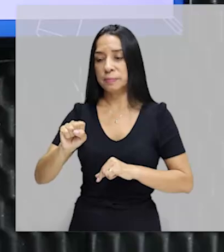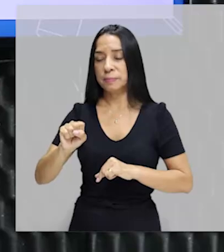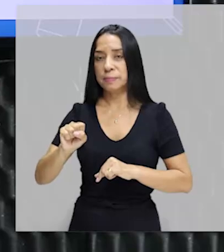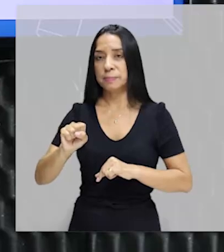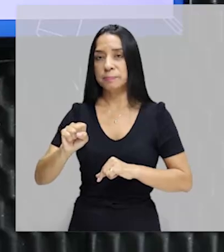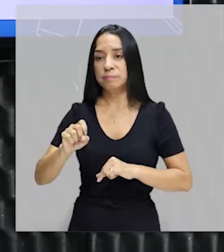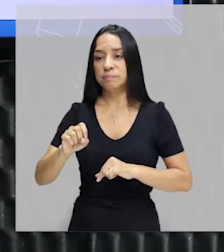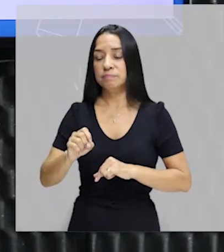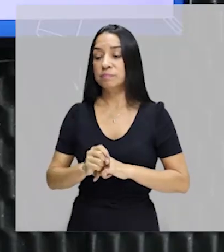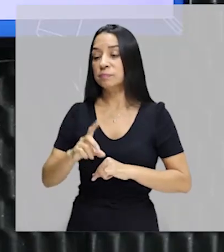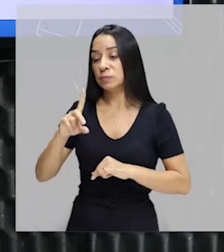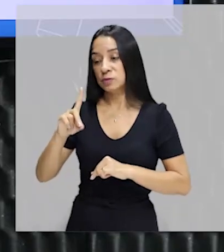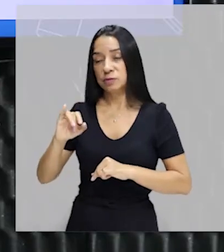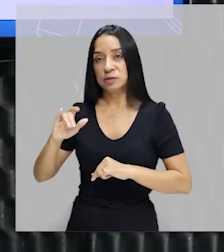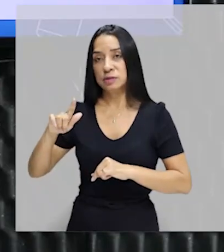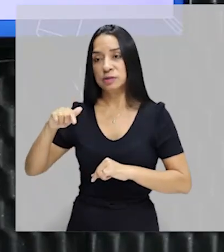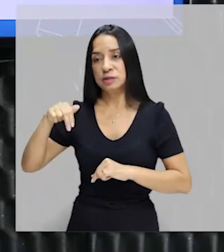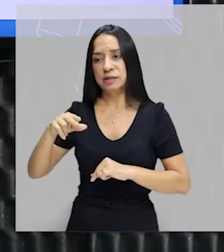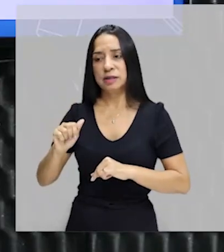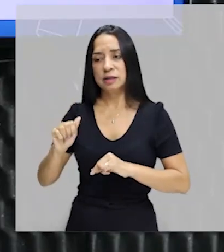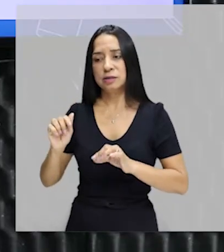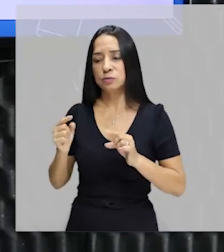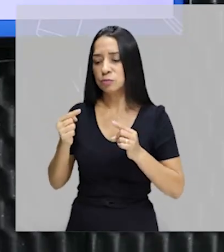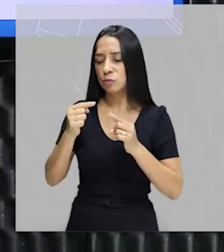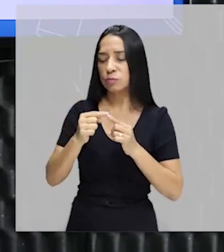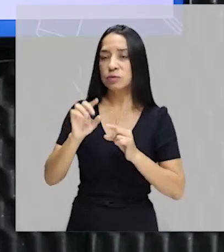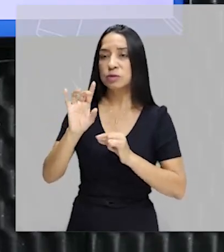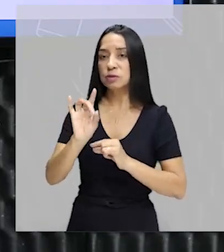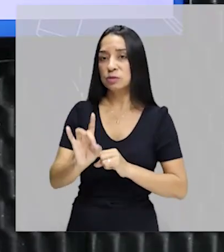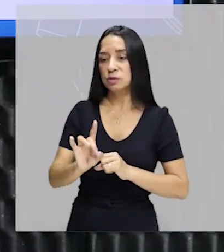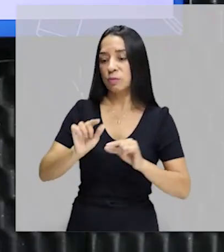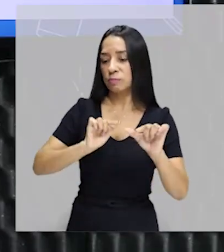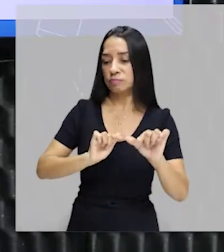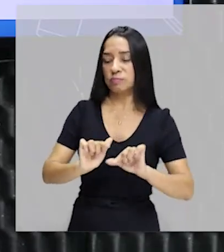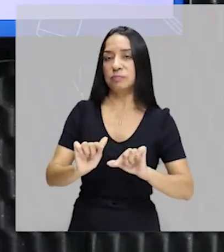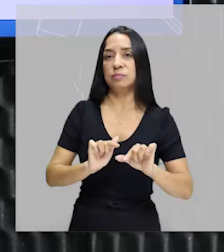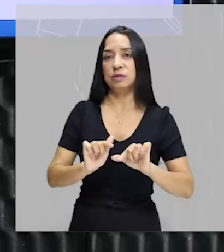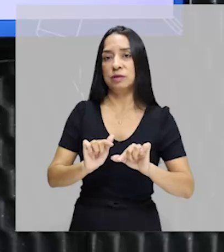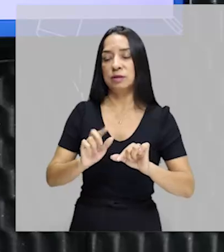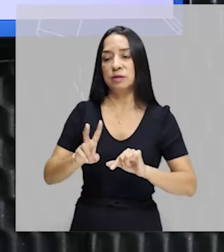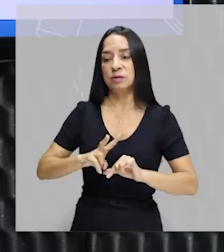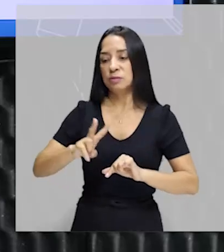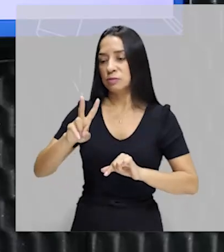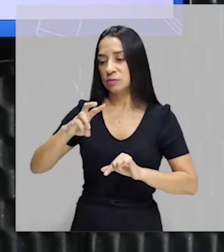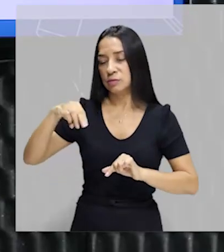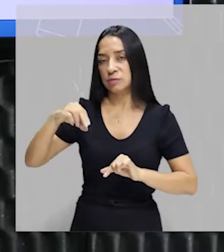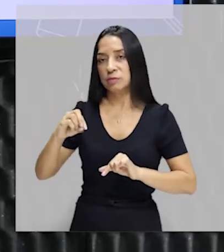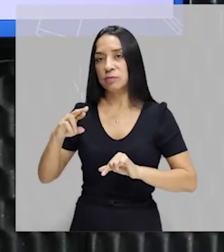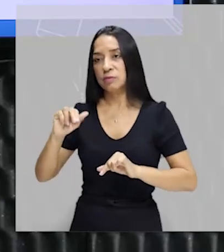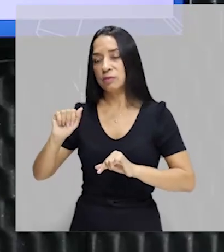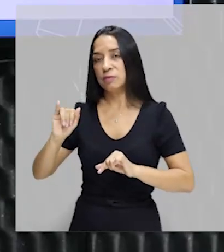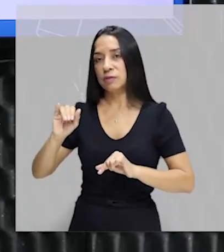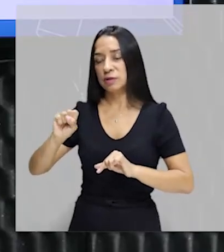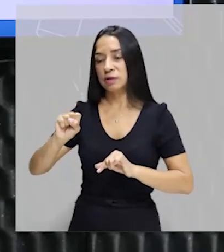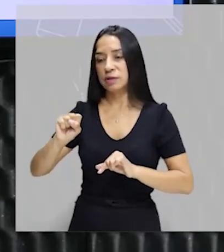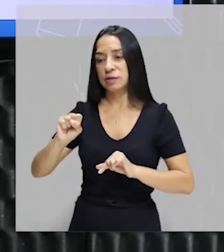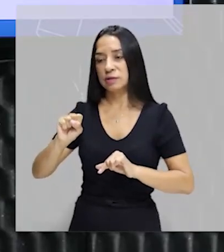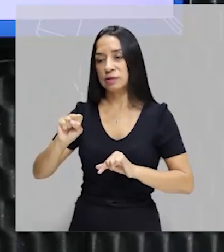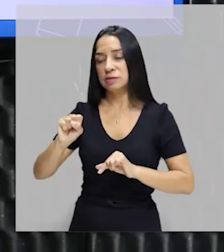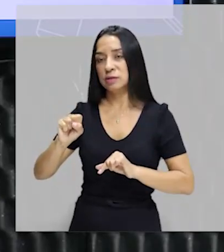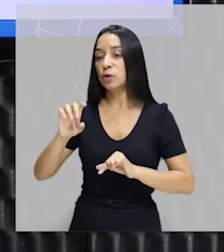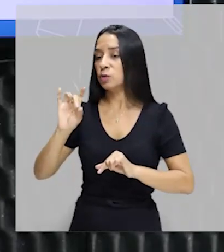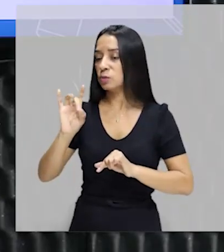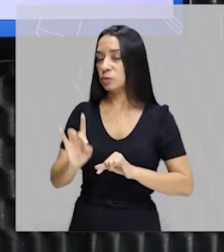A dignidade não está em apenas trabalhar. Os valores morais, eles não estão